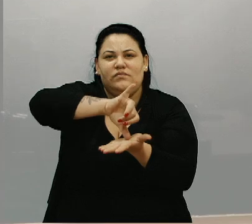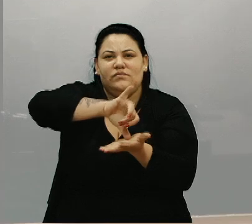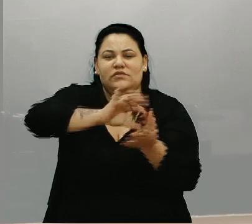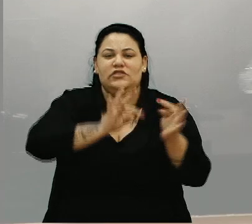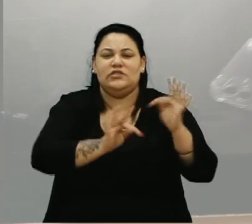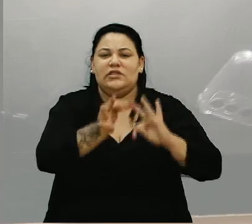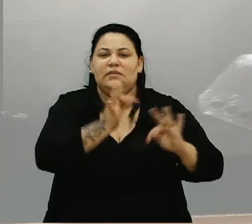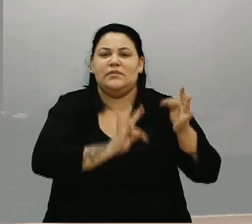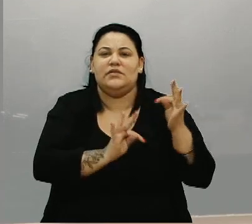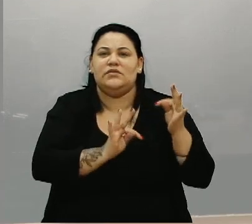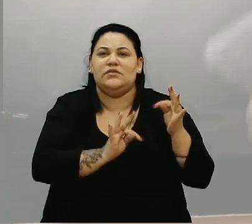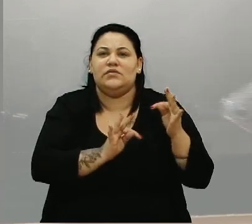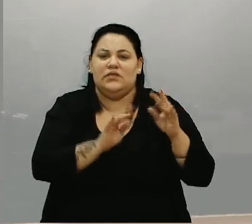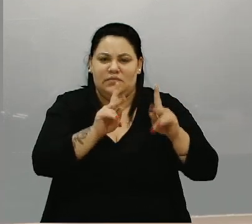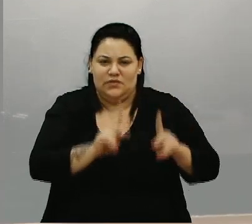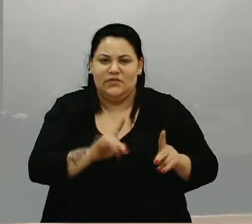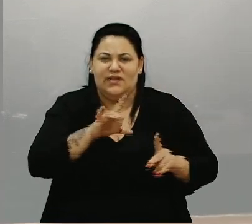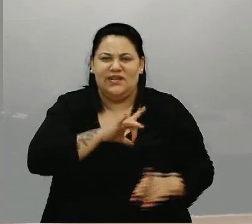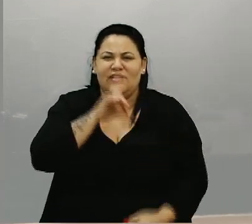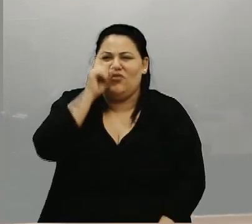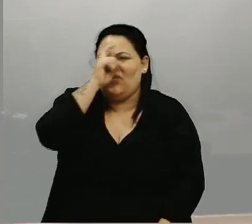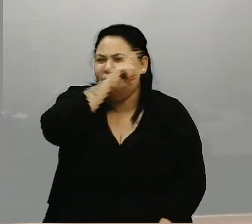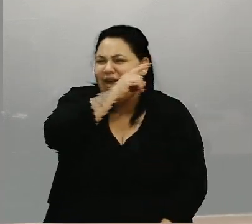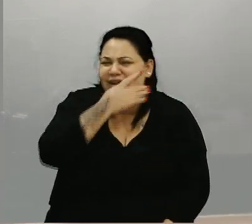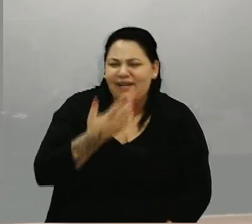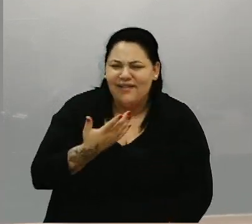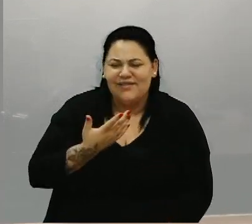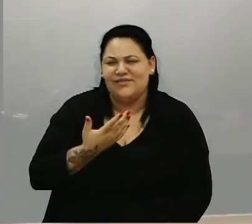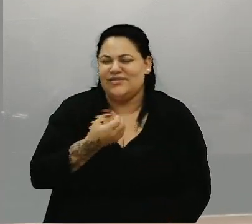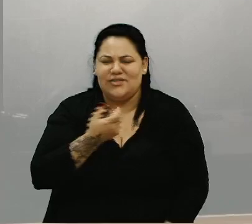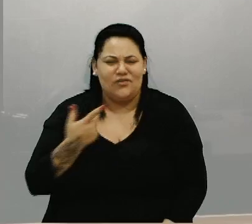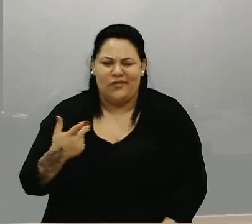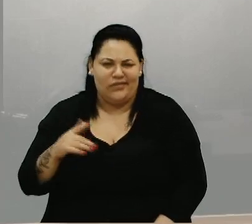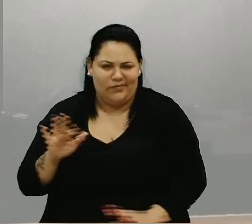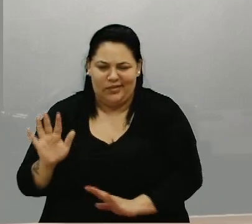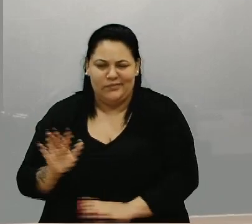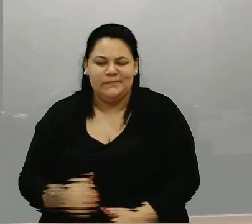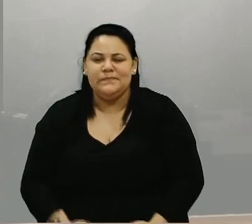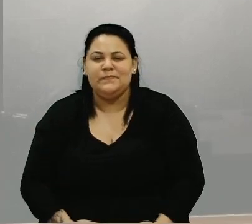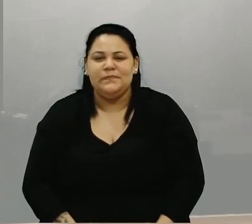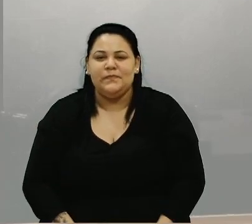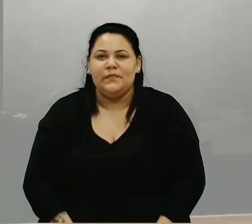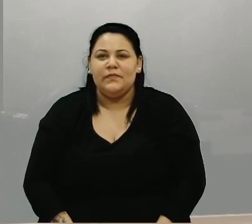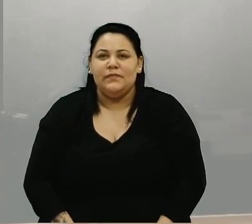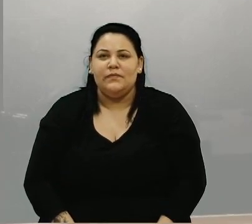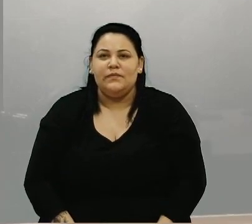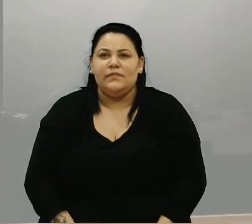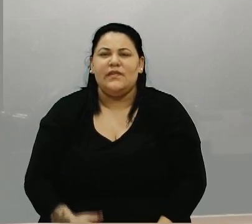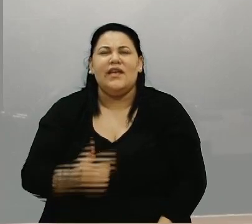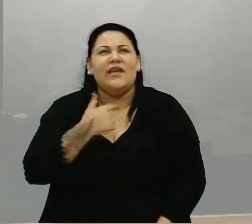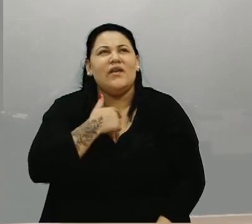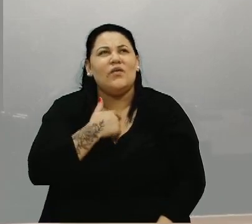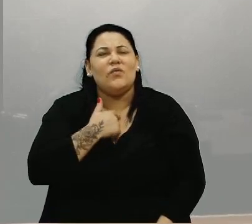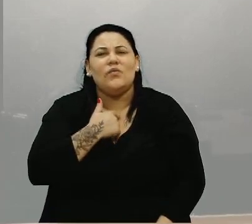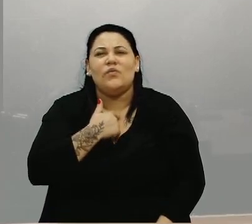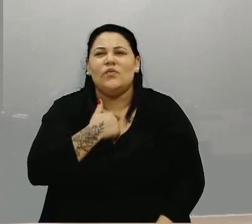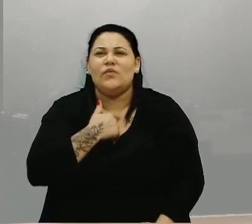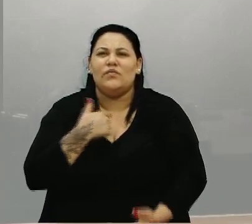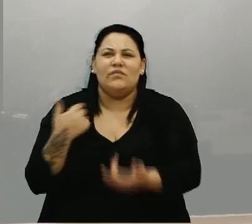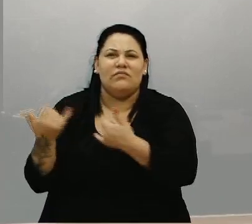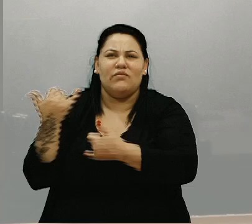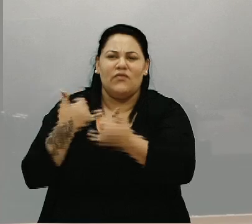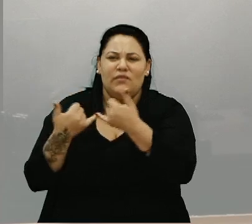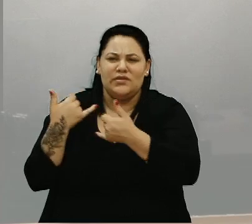das pessoas com dificuldade, etc, etc. Eu tenho recebido algumas informações